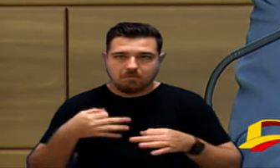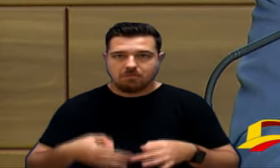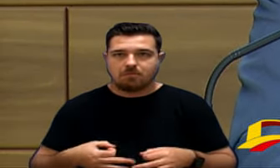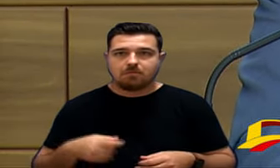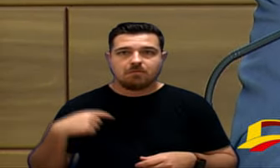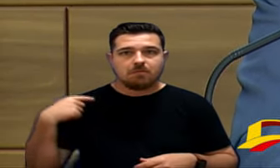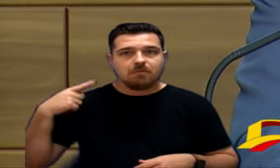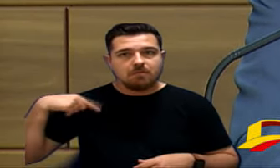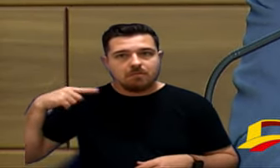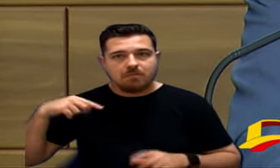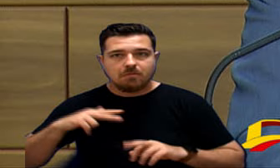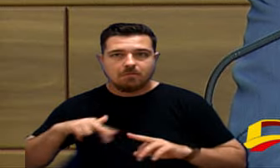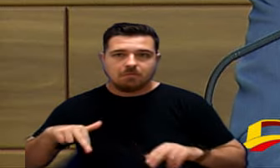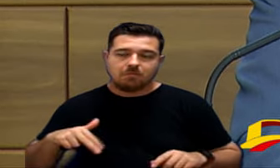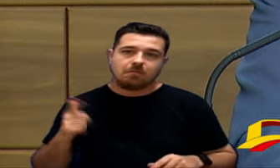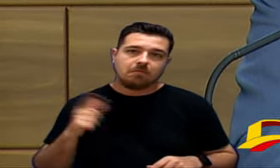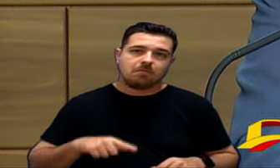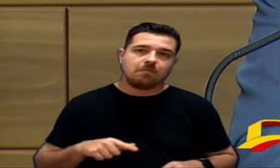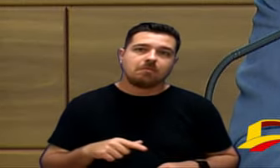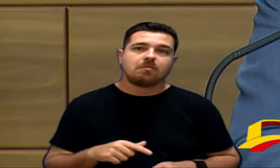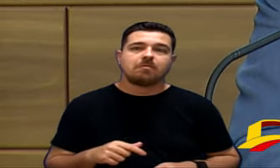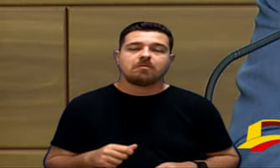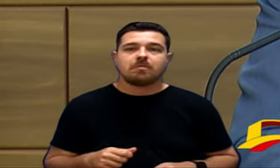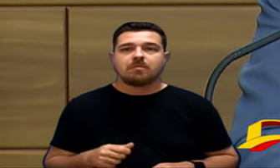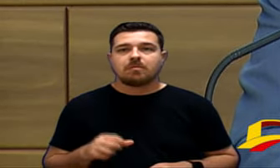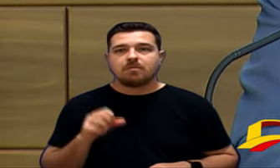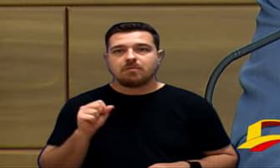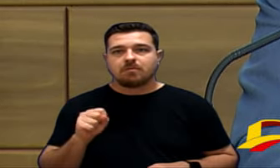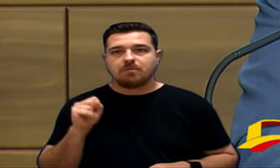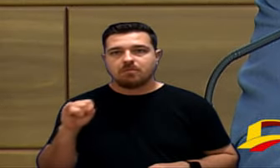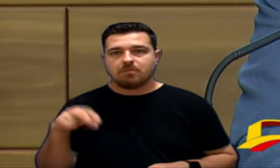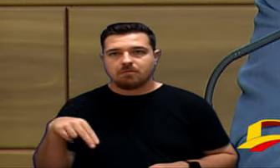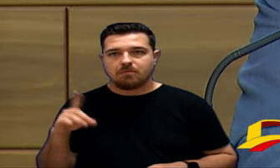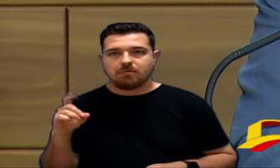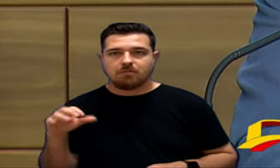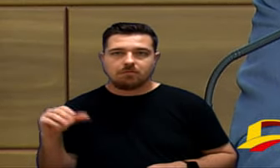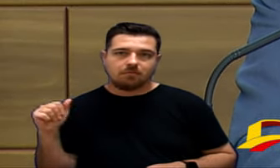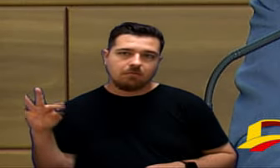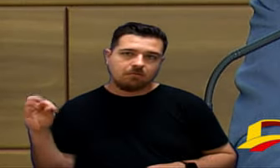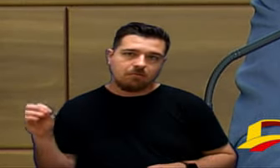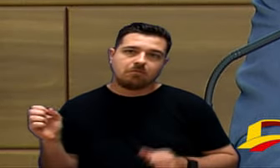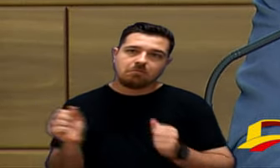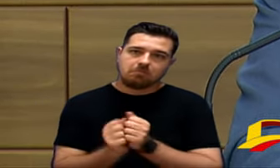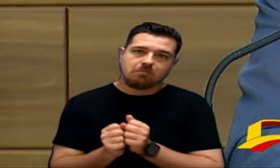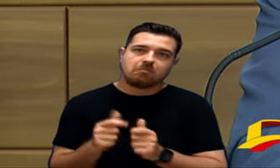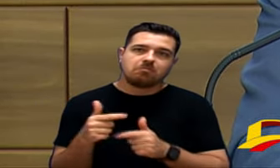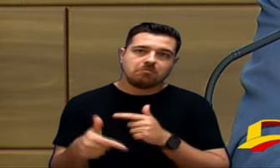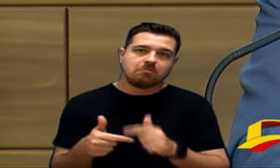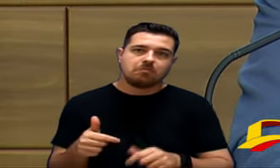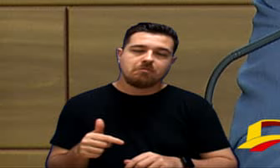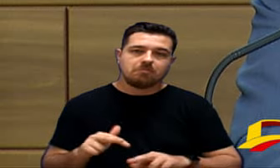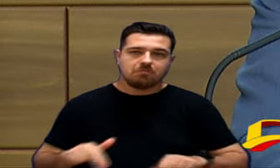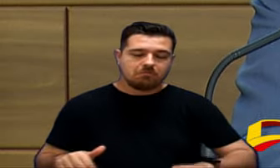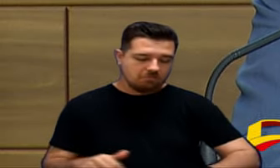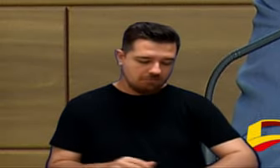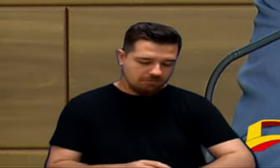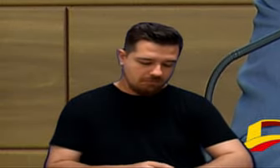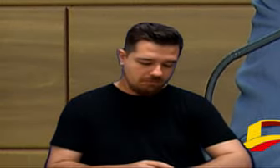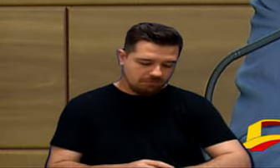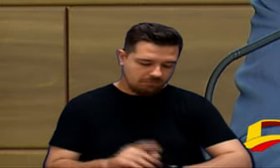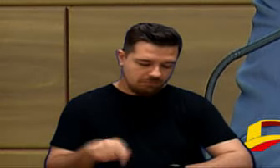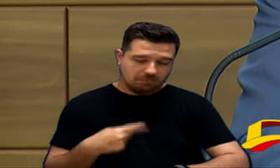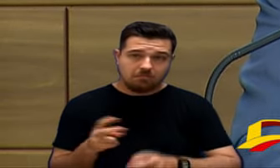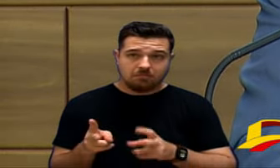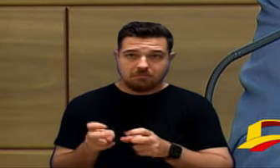ou seja através do sindicato que também tem nos auxiliado muito nesses casos né quando a gente começou a perceber que tava tendo alguma situações de